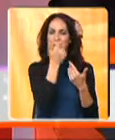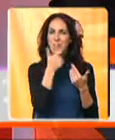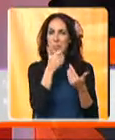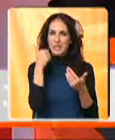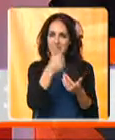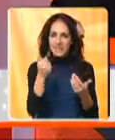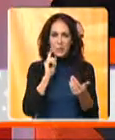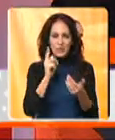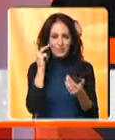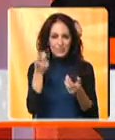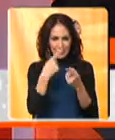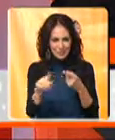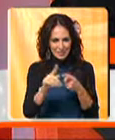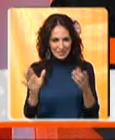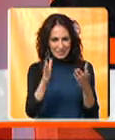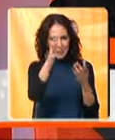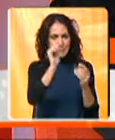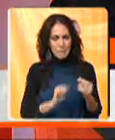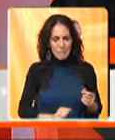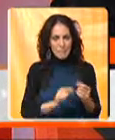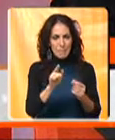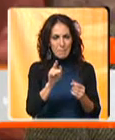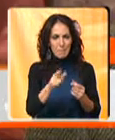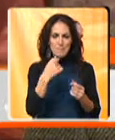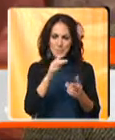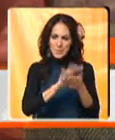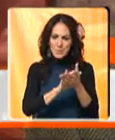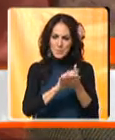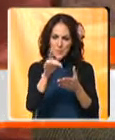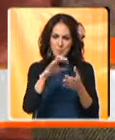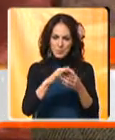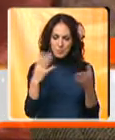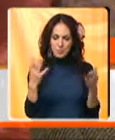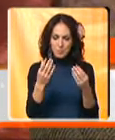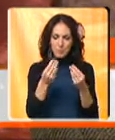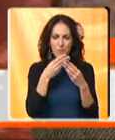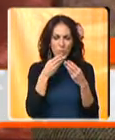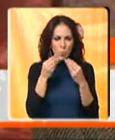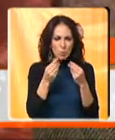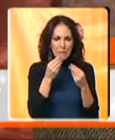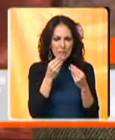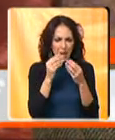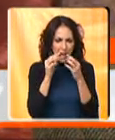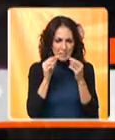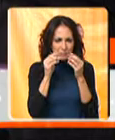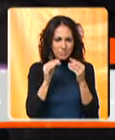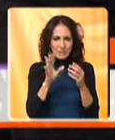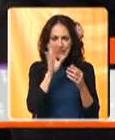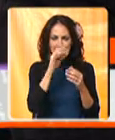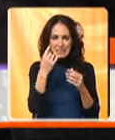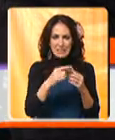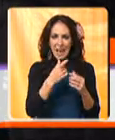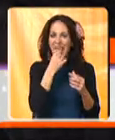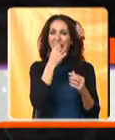Está aí com uma outra qualidade de vida. Mas penso que uma das coisas que dizia na sua carta tinha a ver com o sabor dos alimentos. Quando se tem